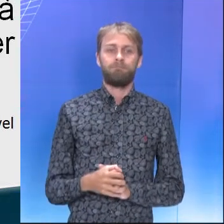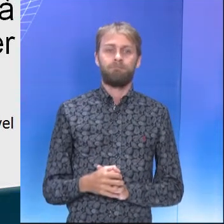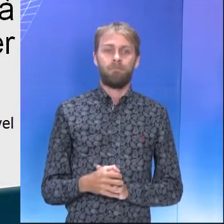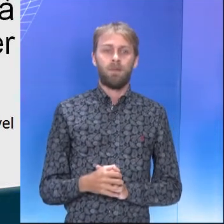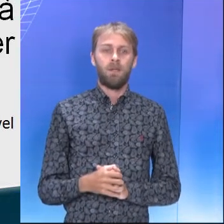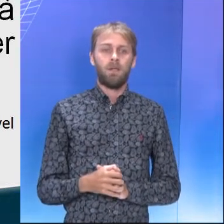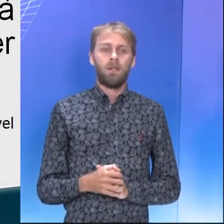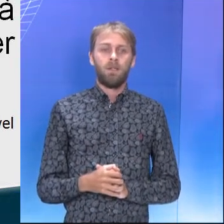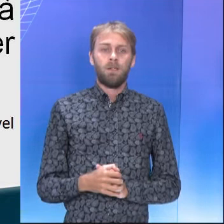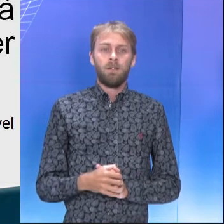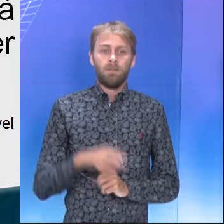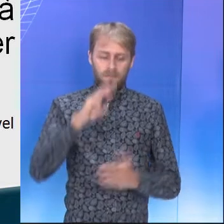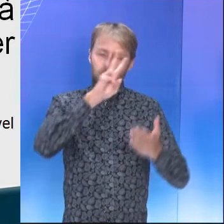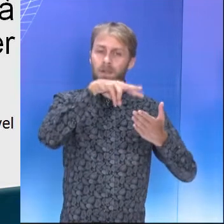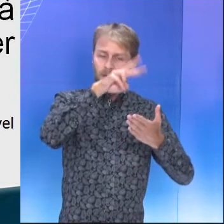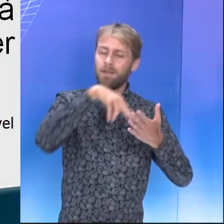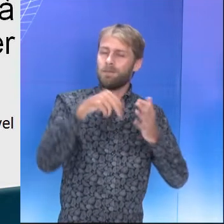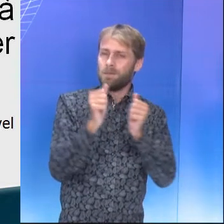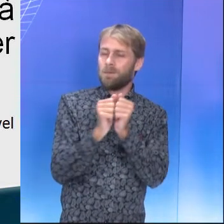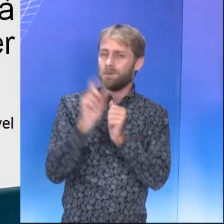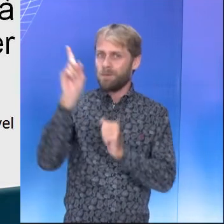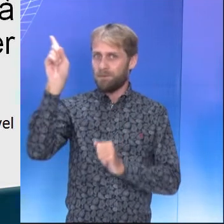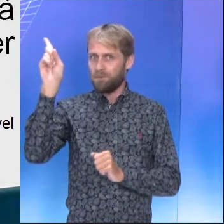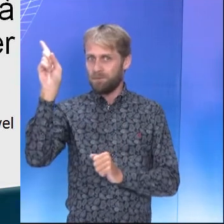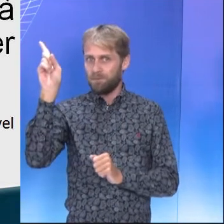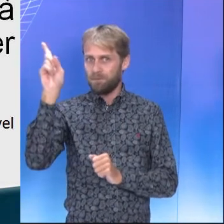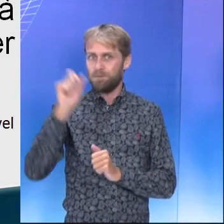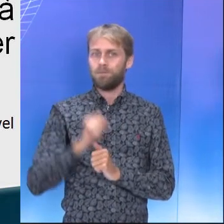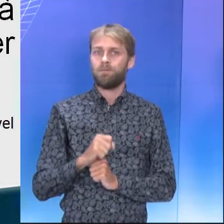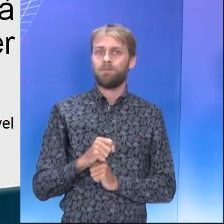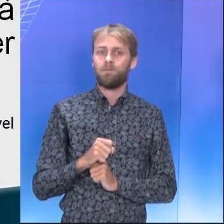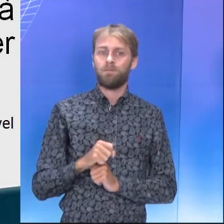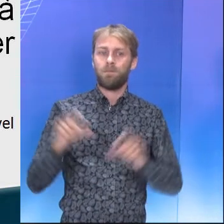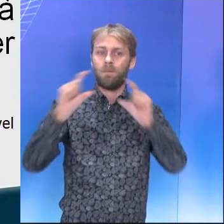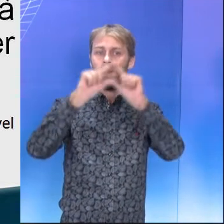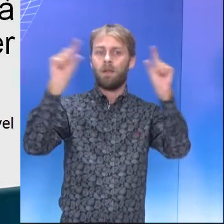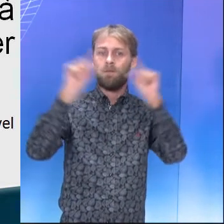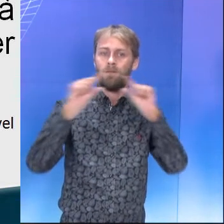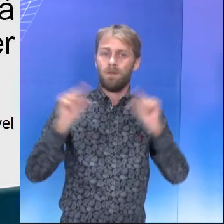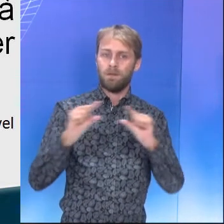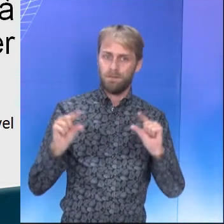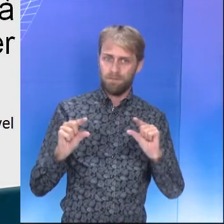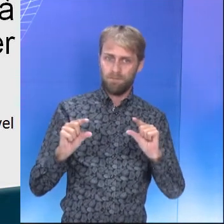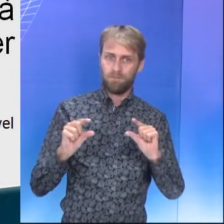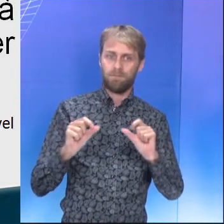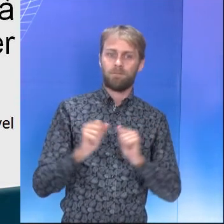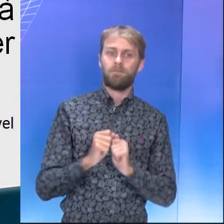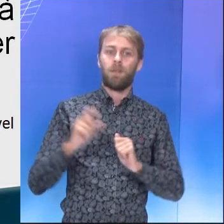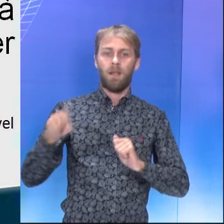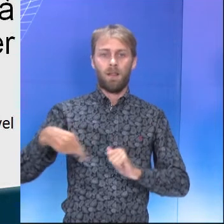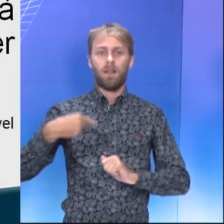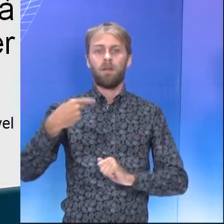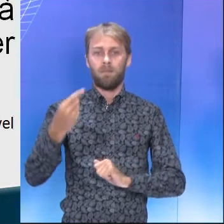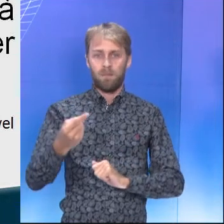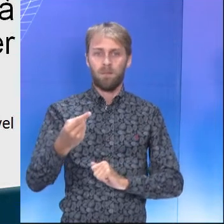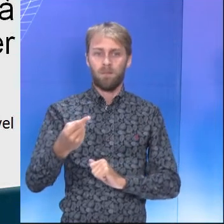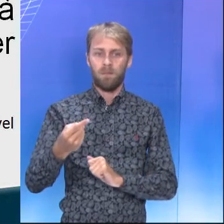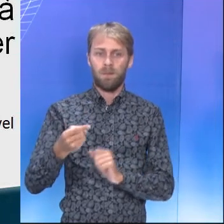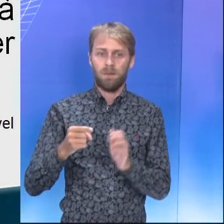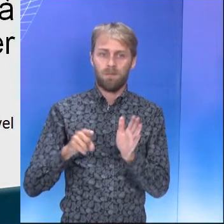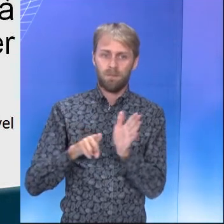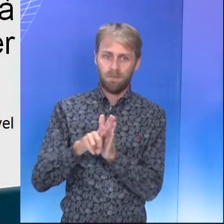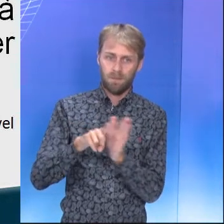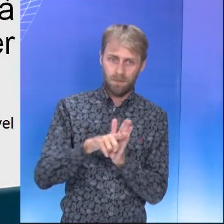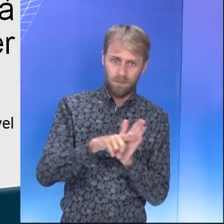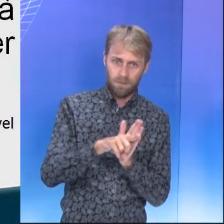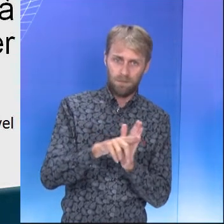Então, vamos ler juntos, esse enunciado, e aí logo a mais vem a